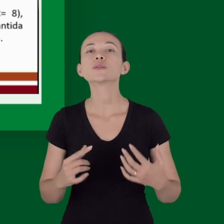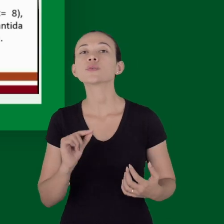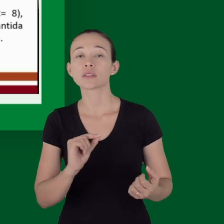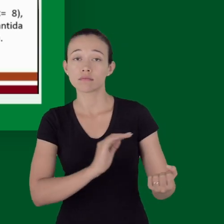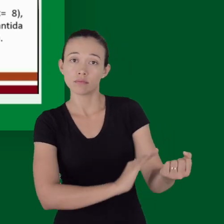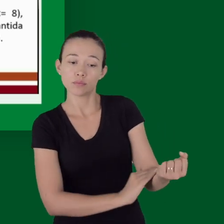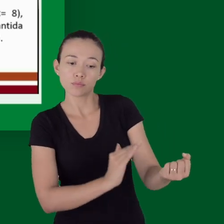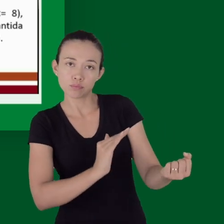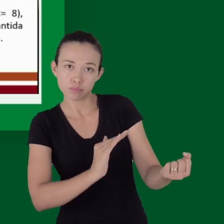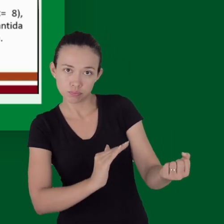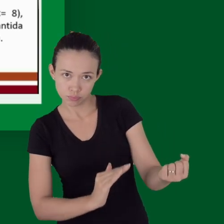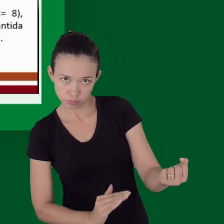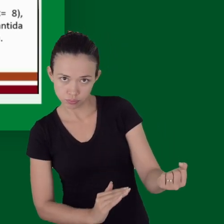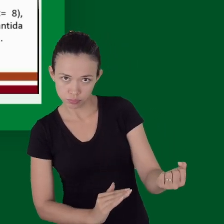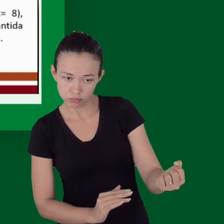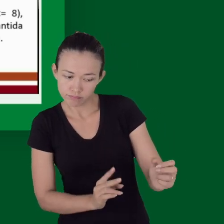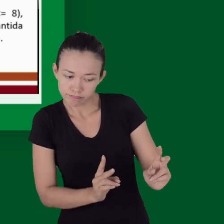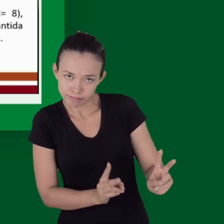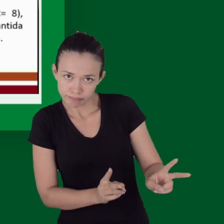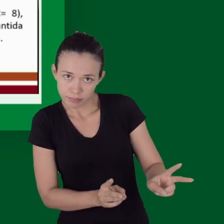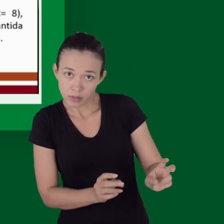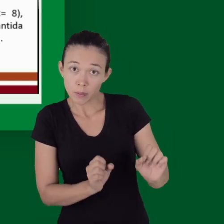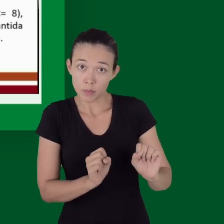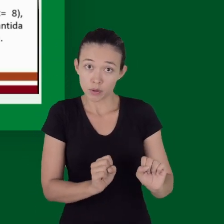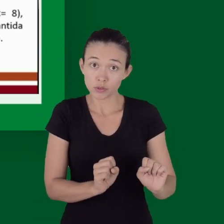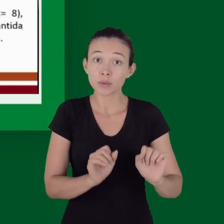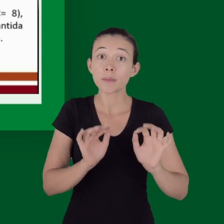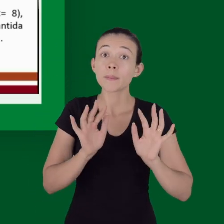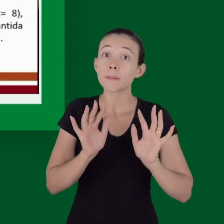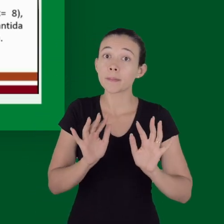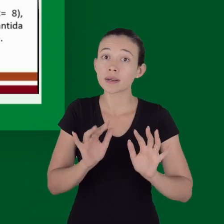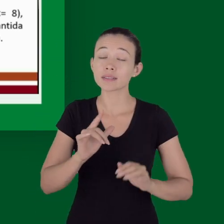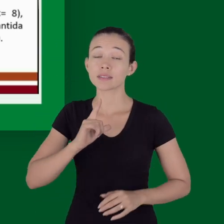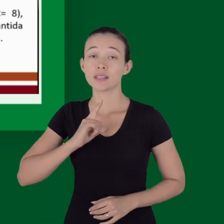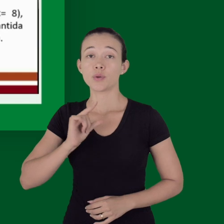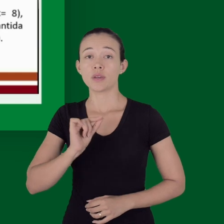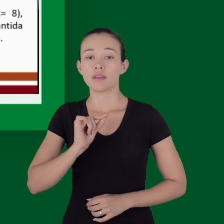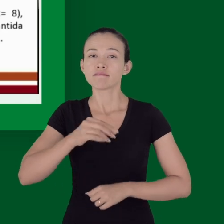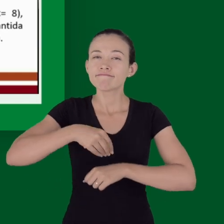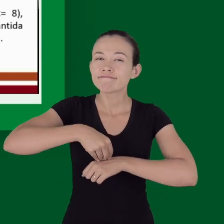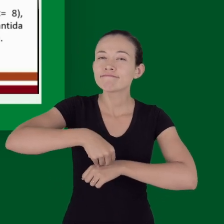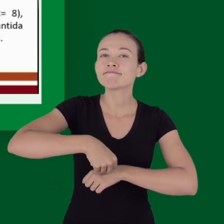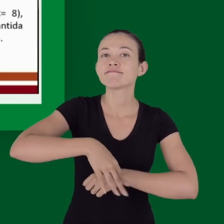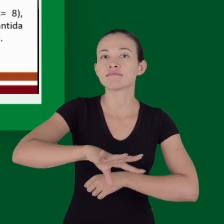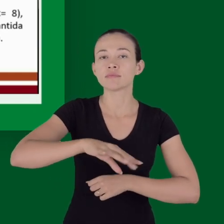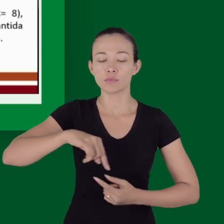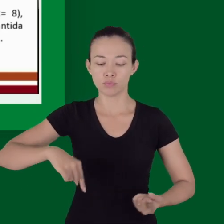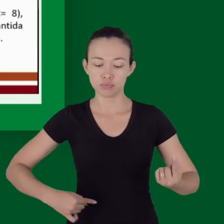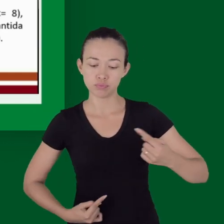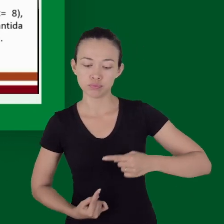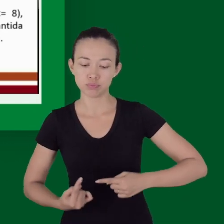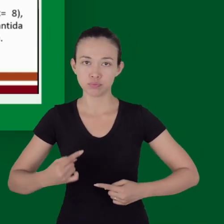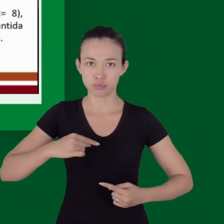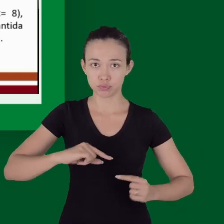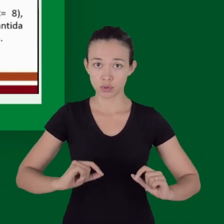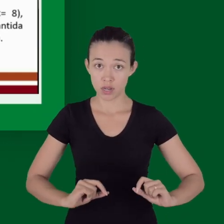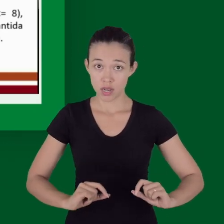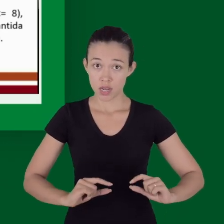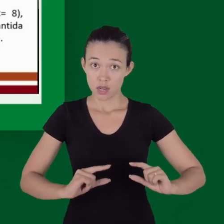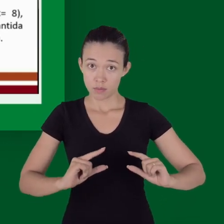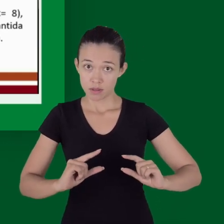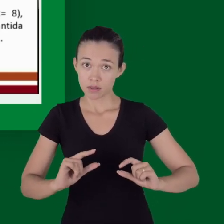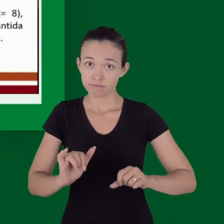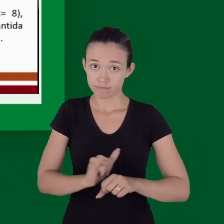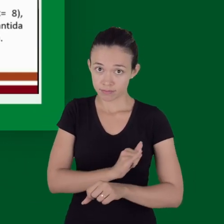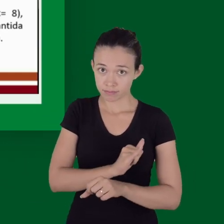conceito né da hipotensão permissiva que eles recomendam o uso restrito de reposição volêmica eh manter o alvo ali da